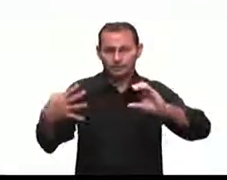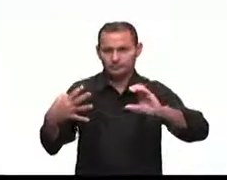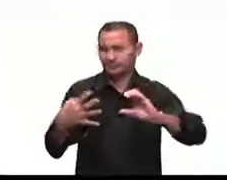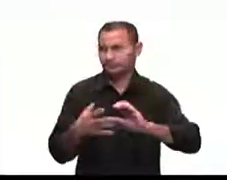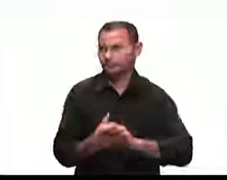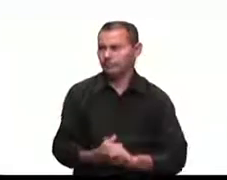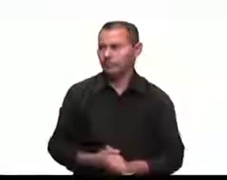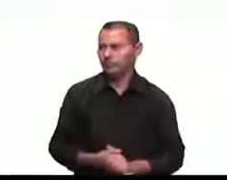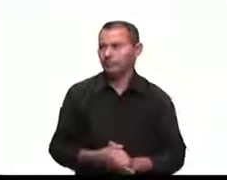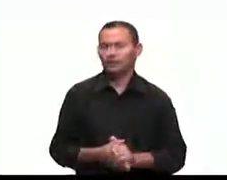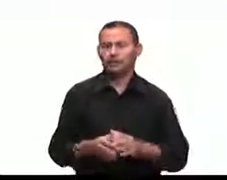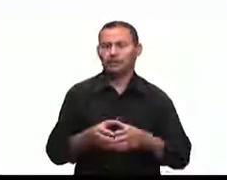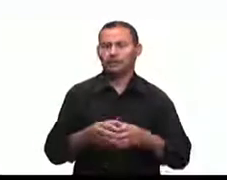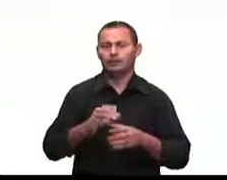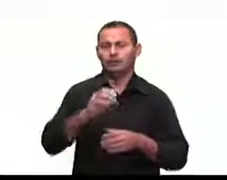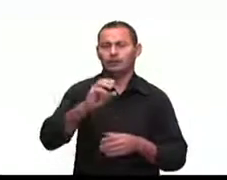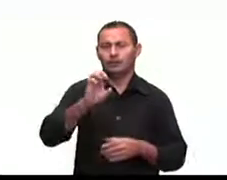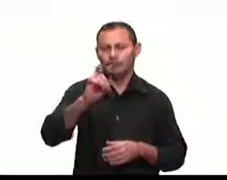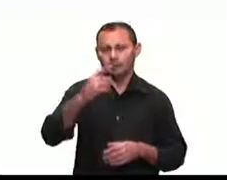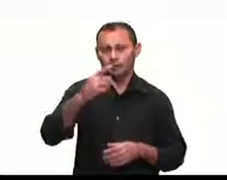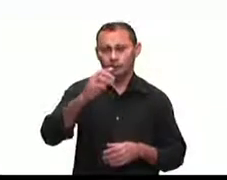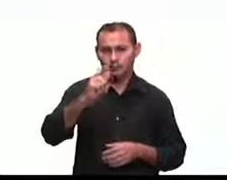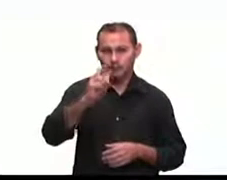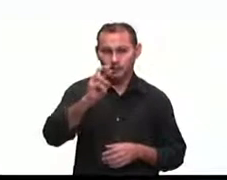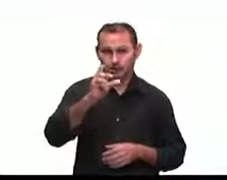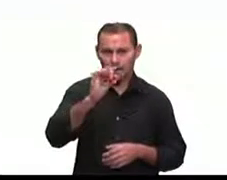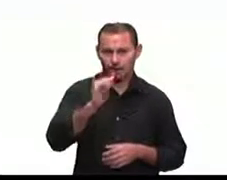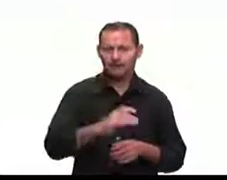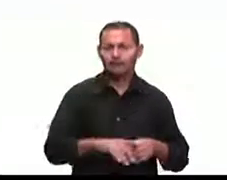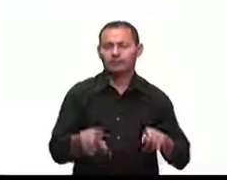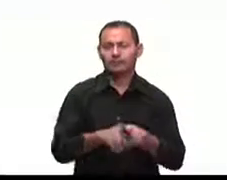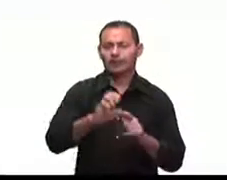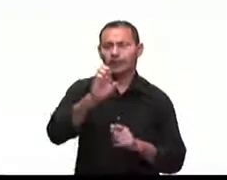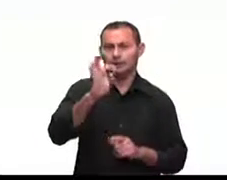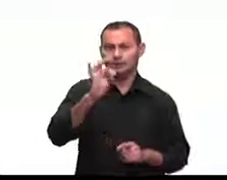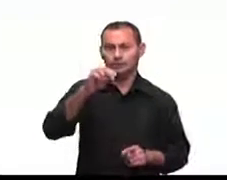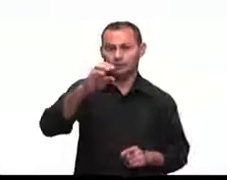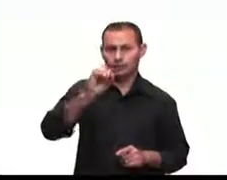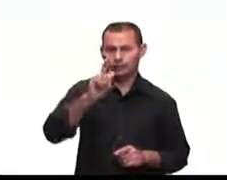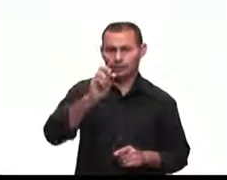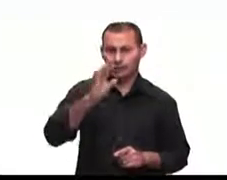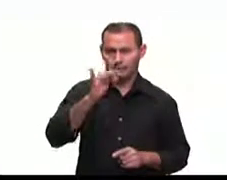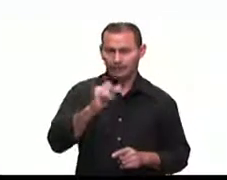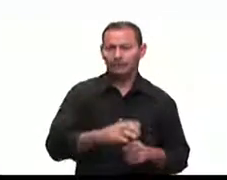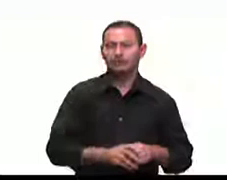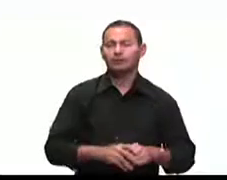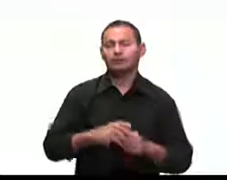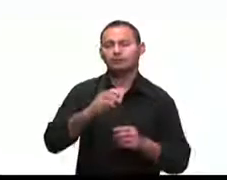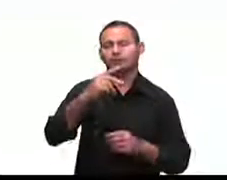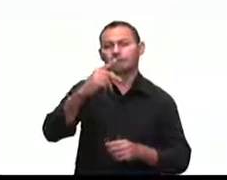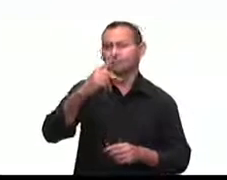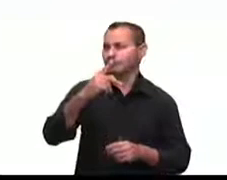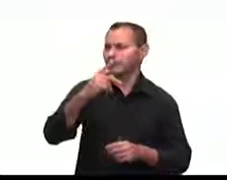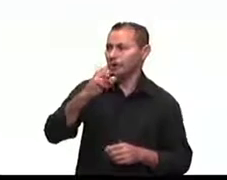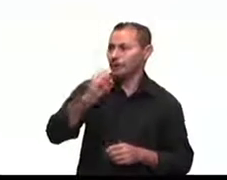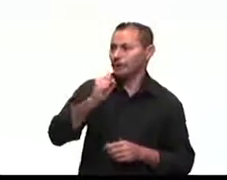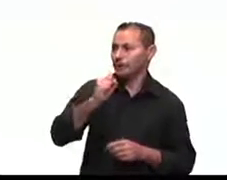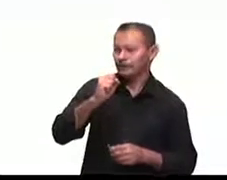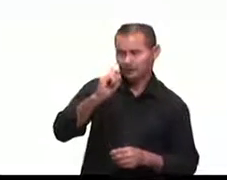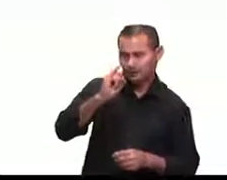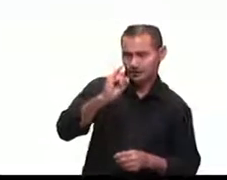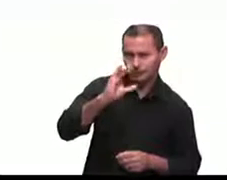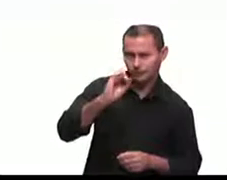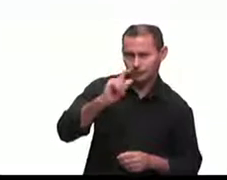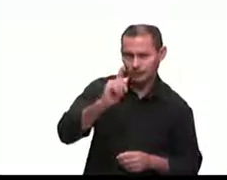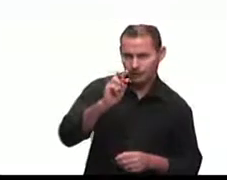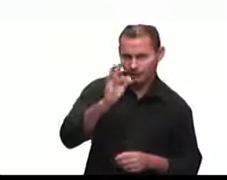características demográficas, características etnográficas, características psicográficas e, por último,